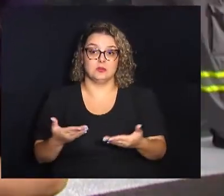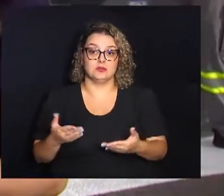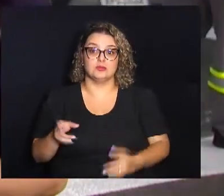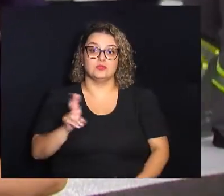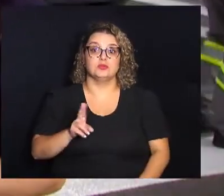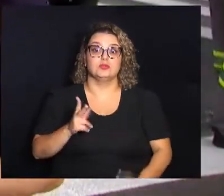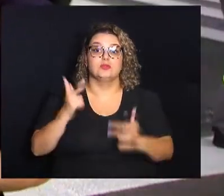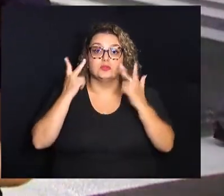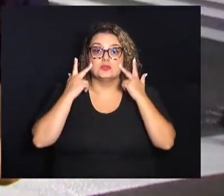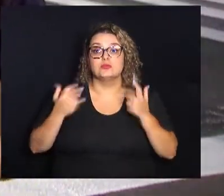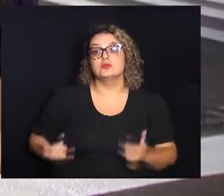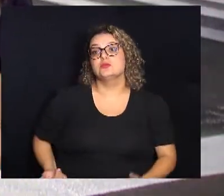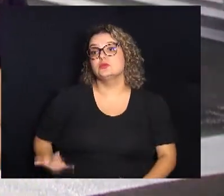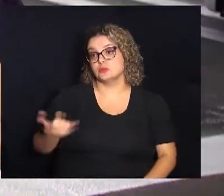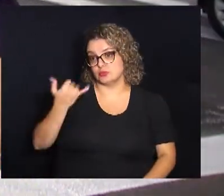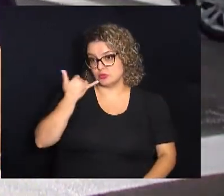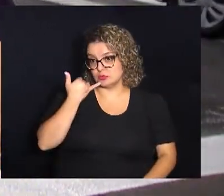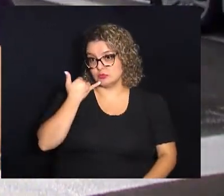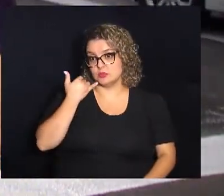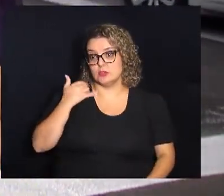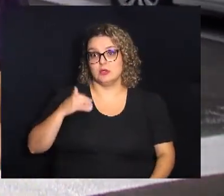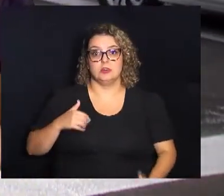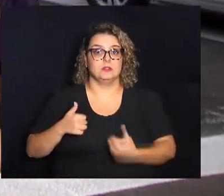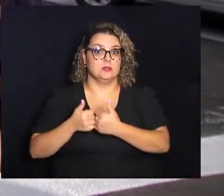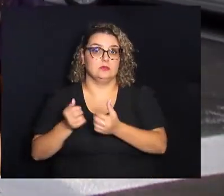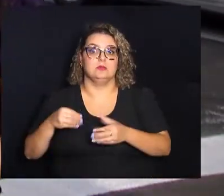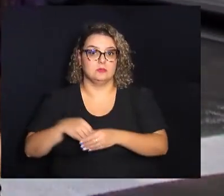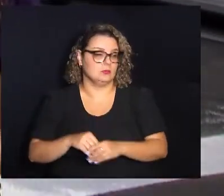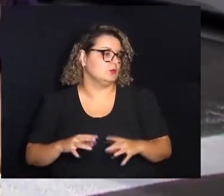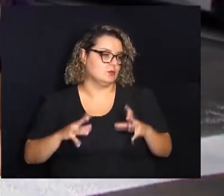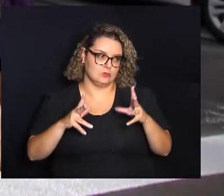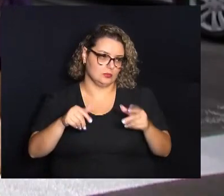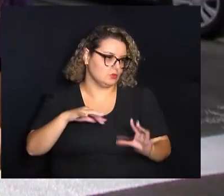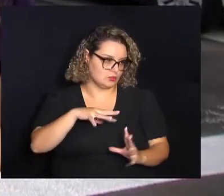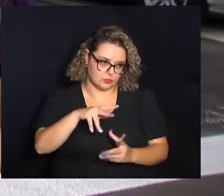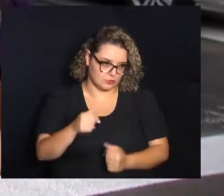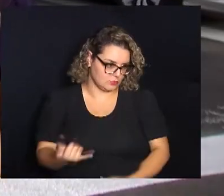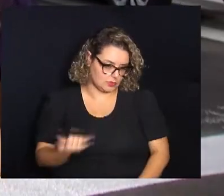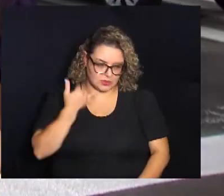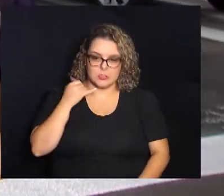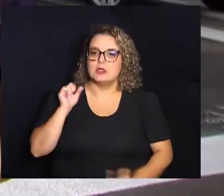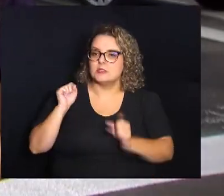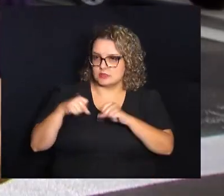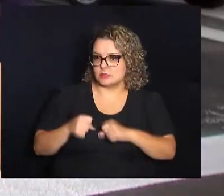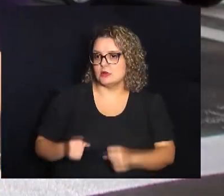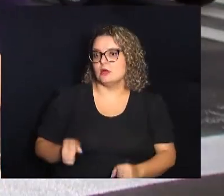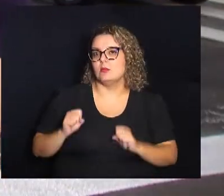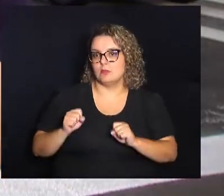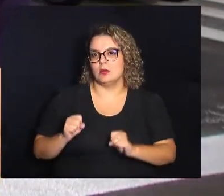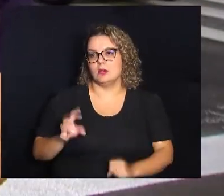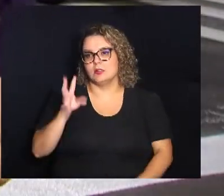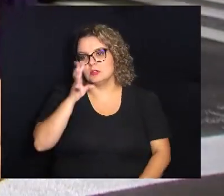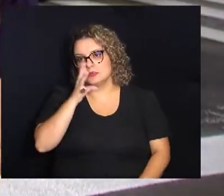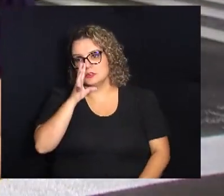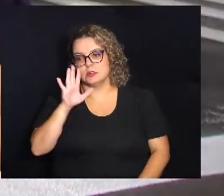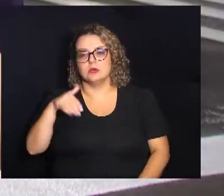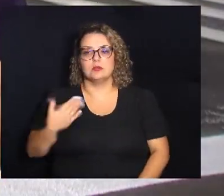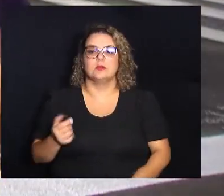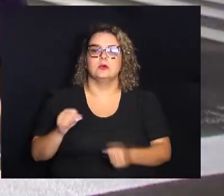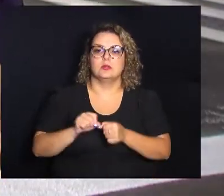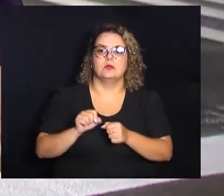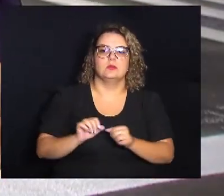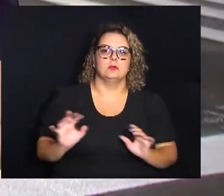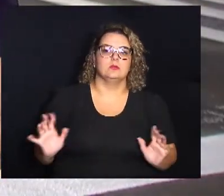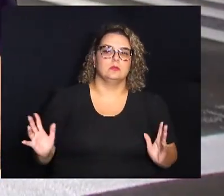comum dos celulares na circulação. Hoje em dia então, o mundo é o celular, né, Roberta? O celular pode distrair você quando está fazendo uma travessia,